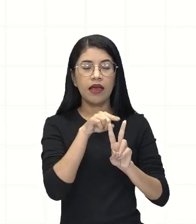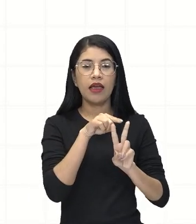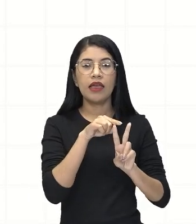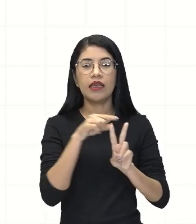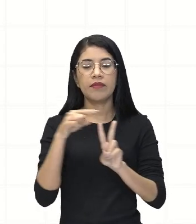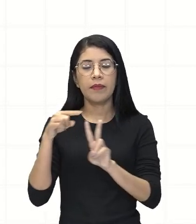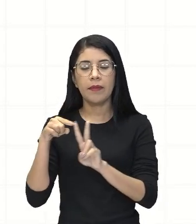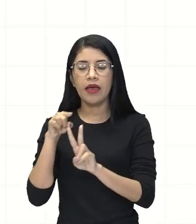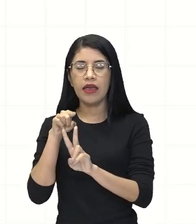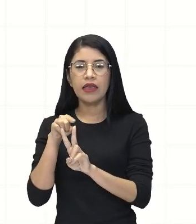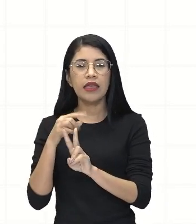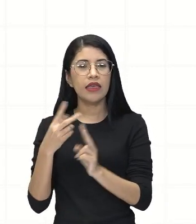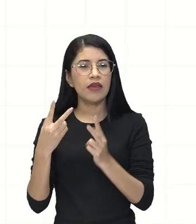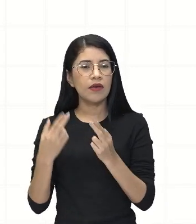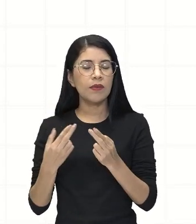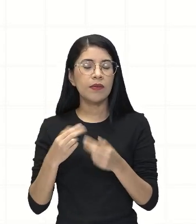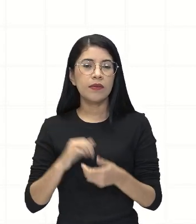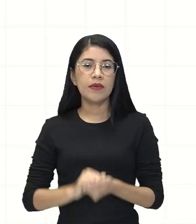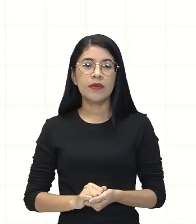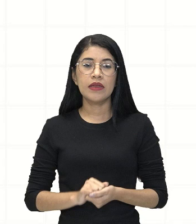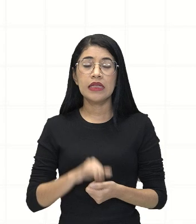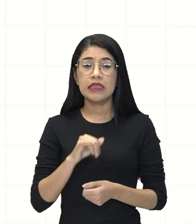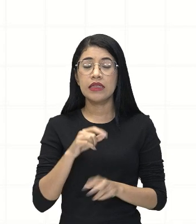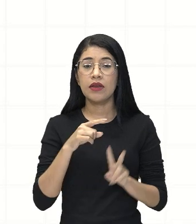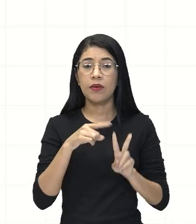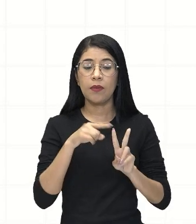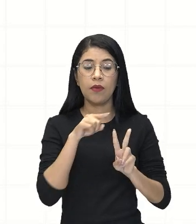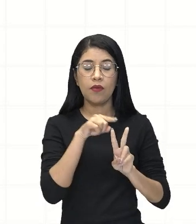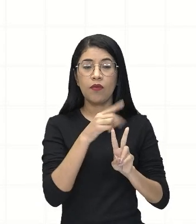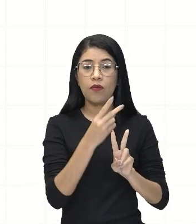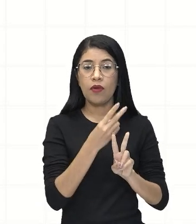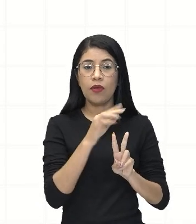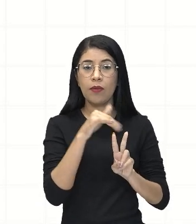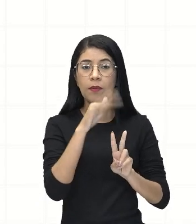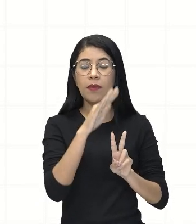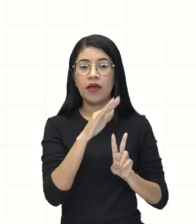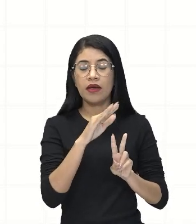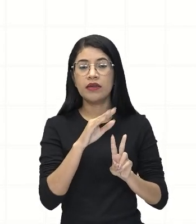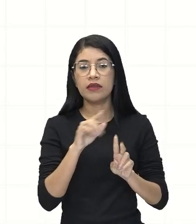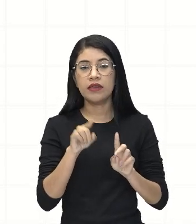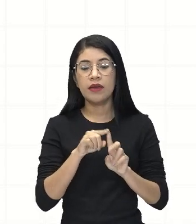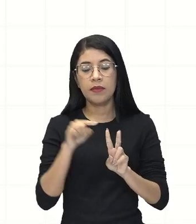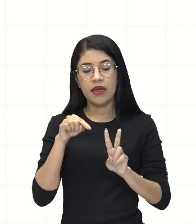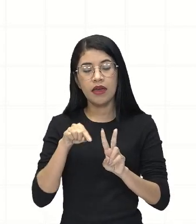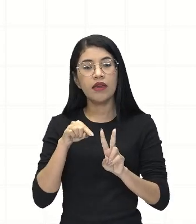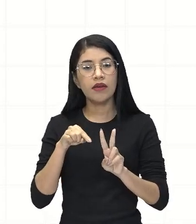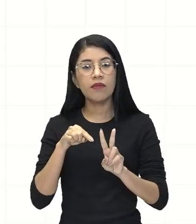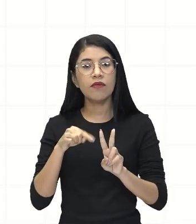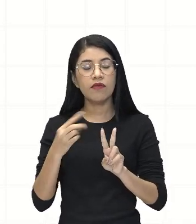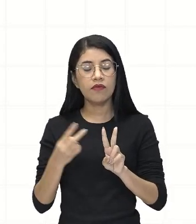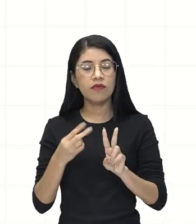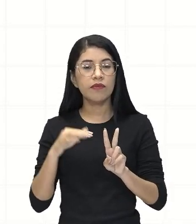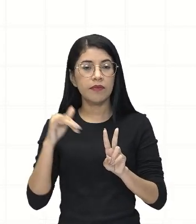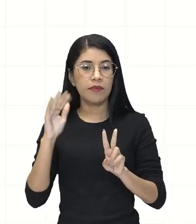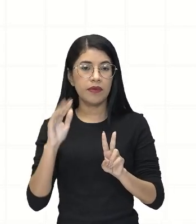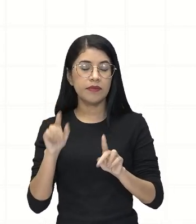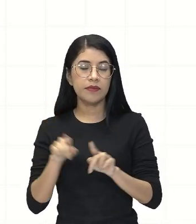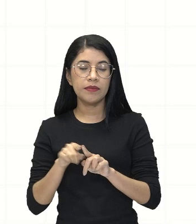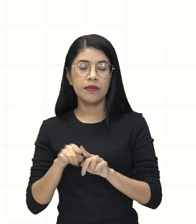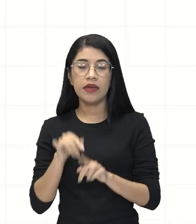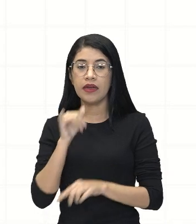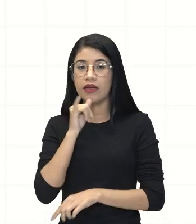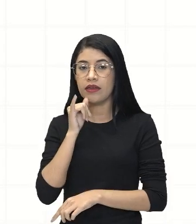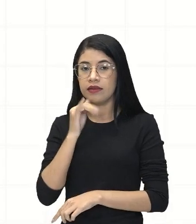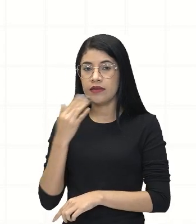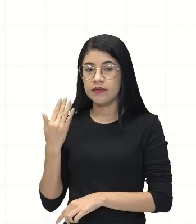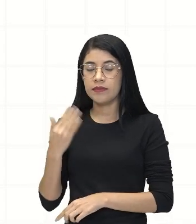têm o mesmo índice, o maior vai ser o que tem o radicando maior. Por exemplo, aqui, ó, raiz quadrada